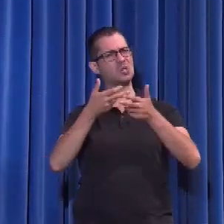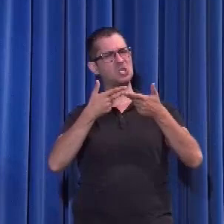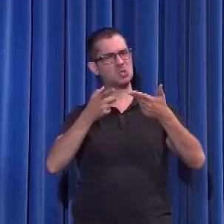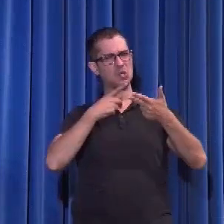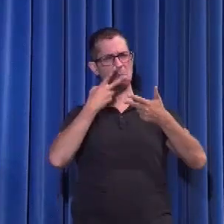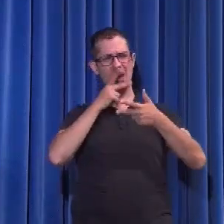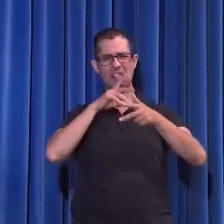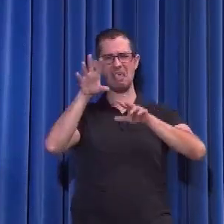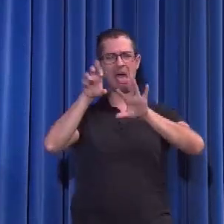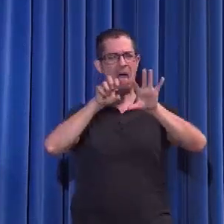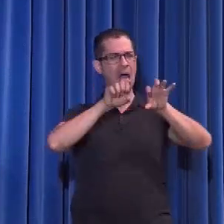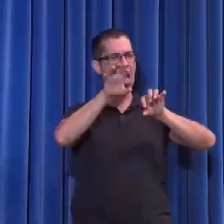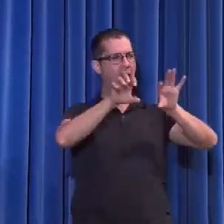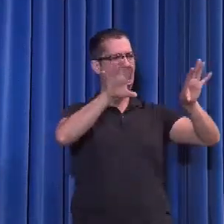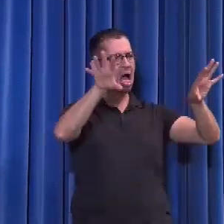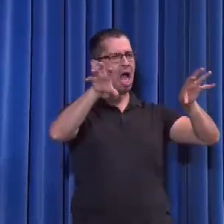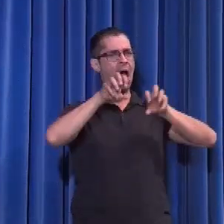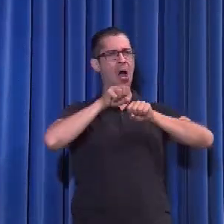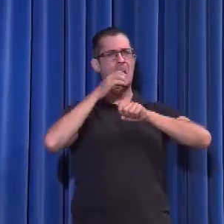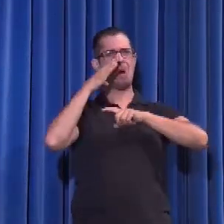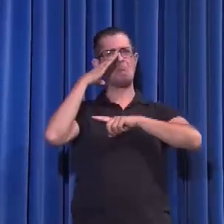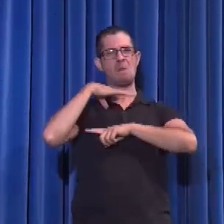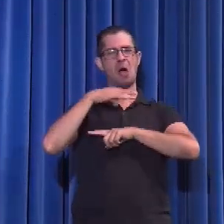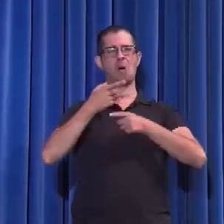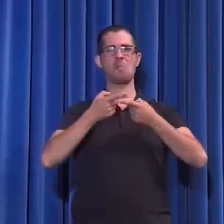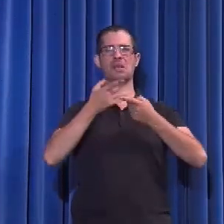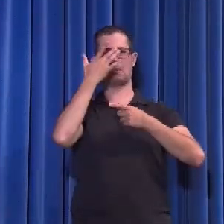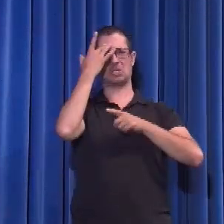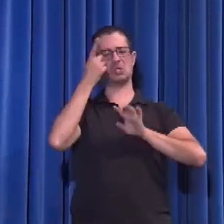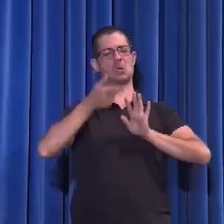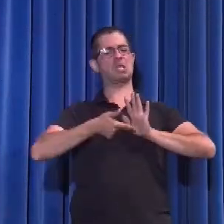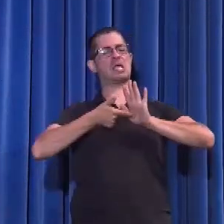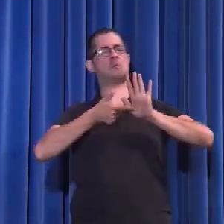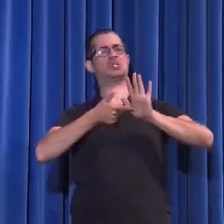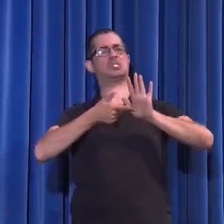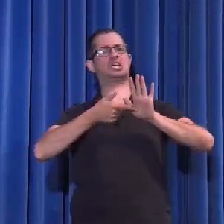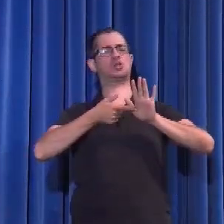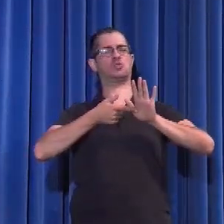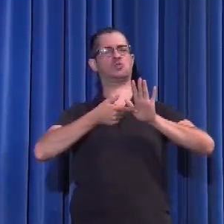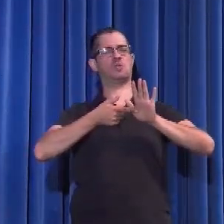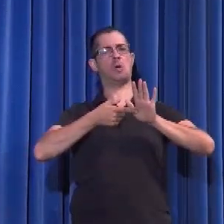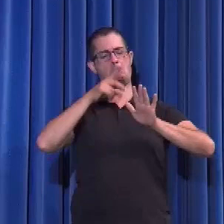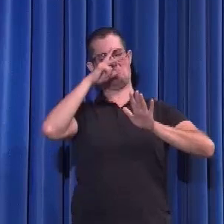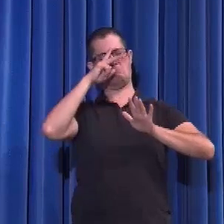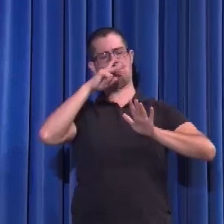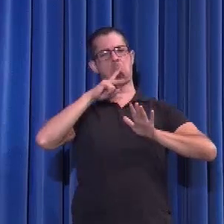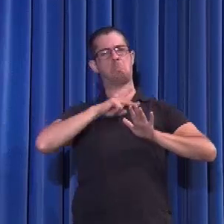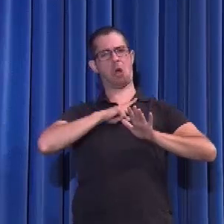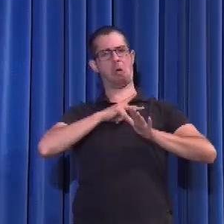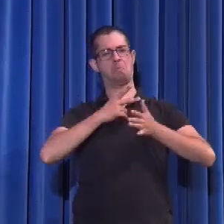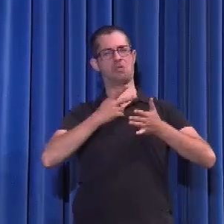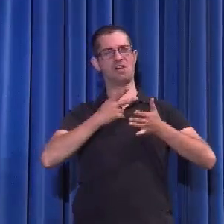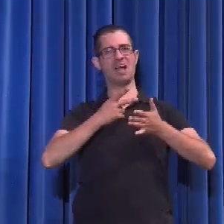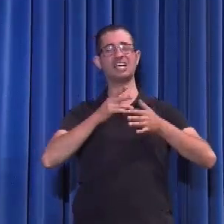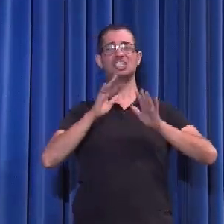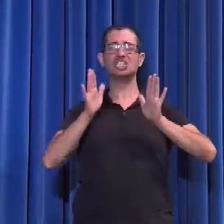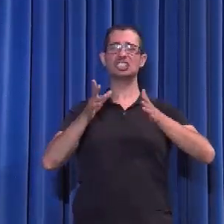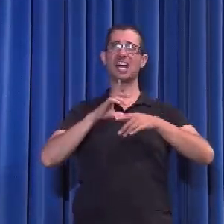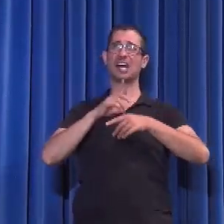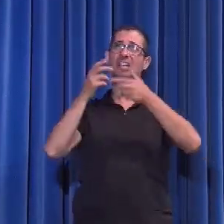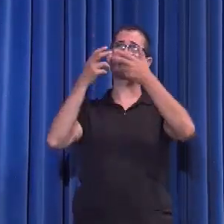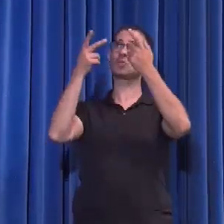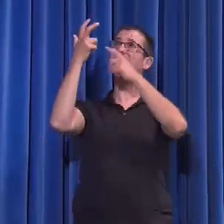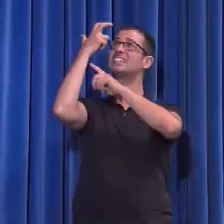ruins, porque está exaltando o próprio homem. A sabedoria que vem de Deus, ela é